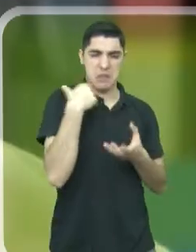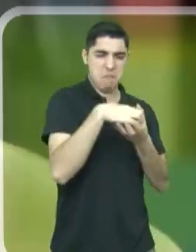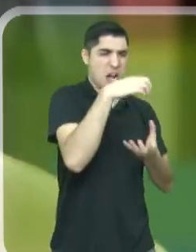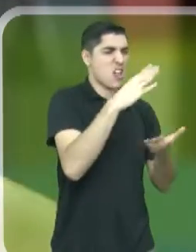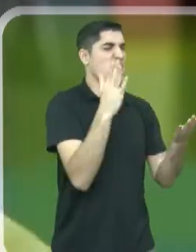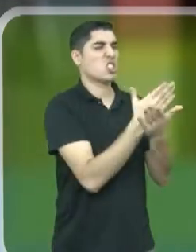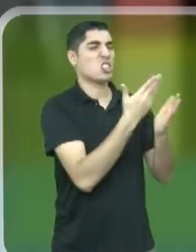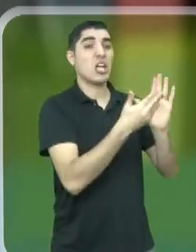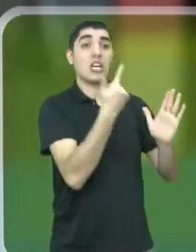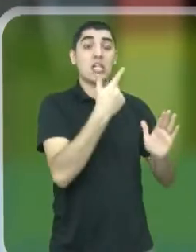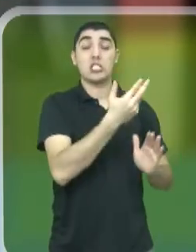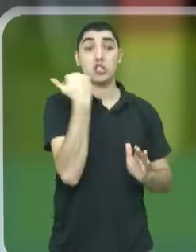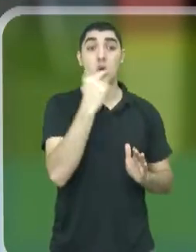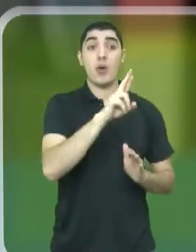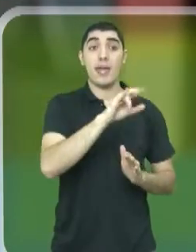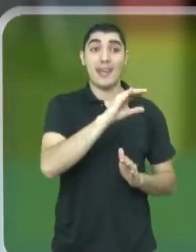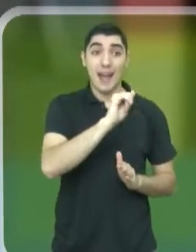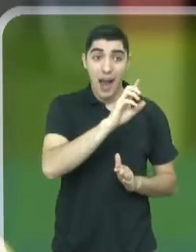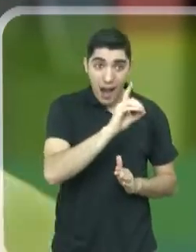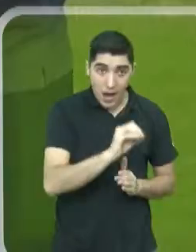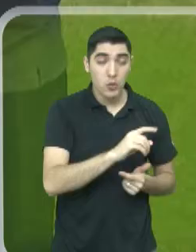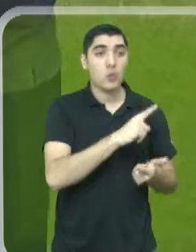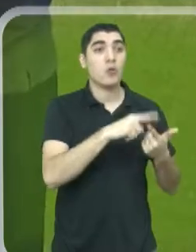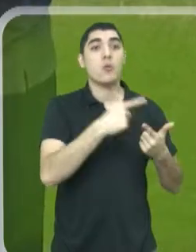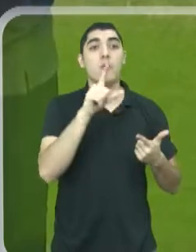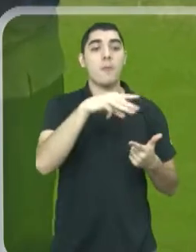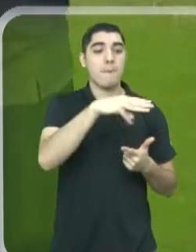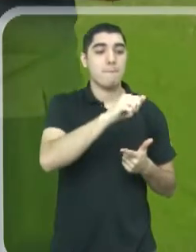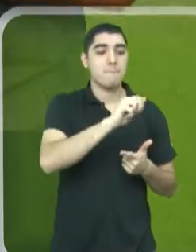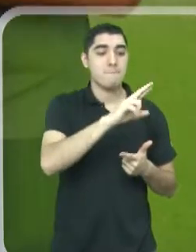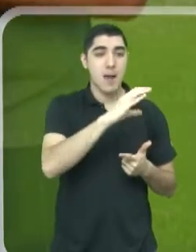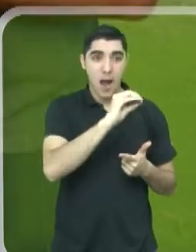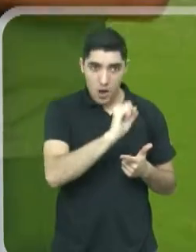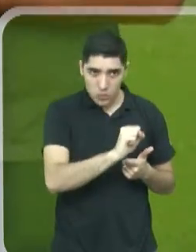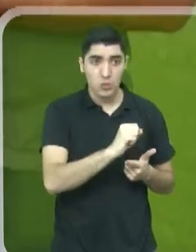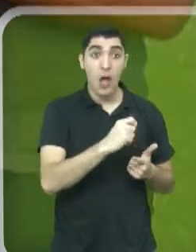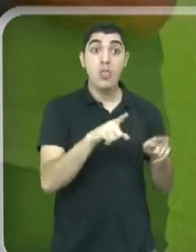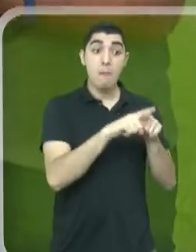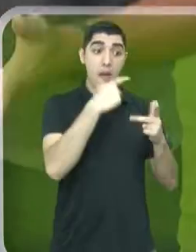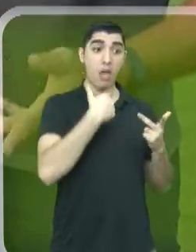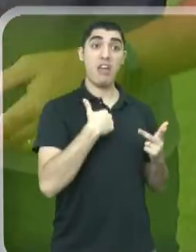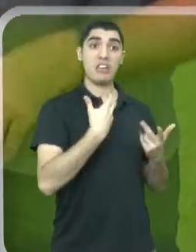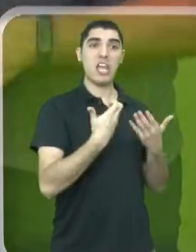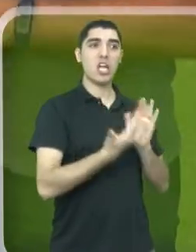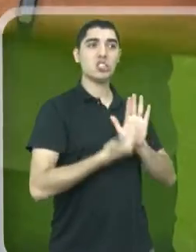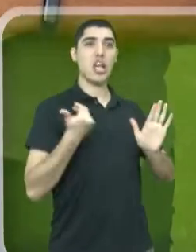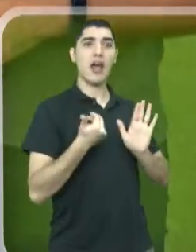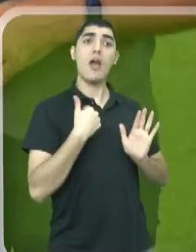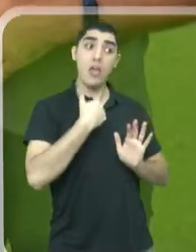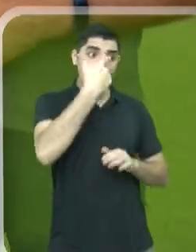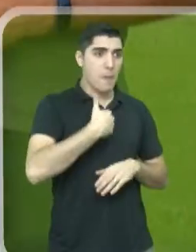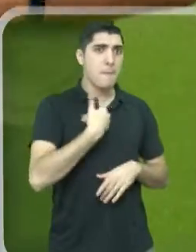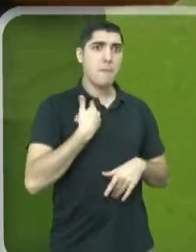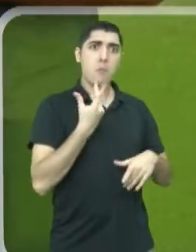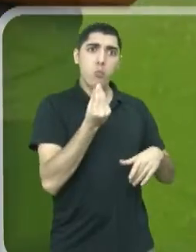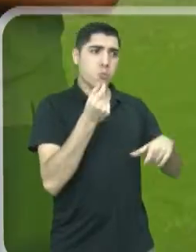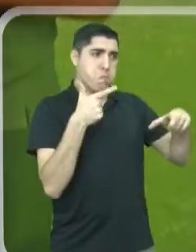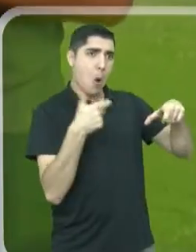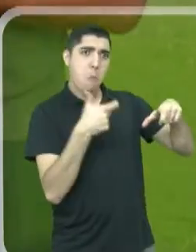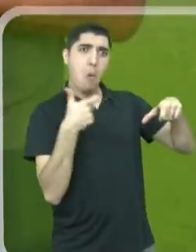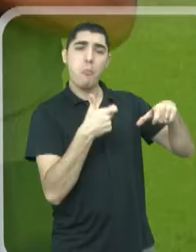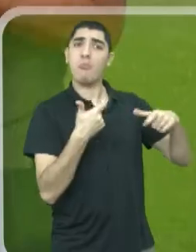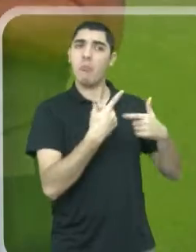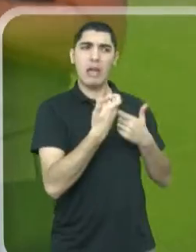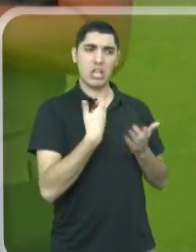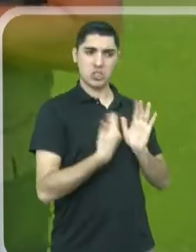Vila, com o Ricardo Vila, com o Marquinhos Vinícius, Goiaba, e queria me tirar também, né? Mesmo eu sendo artilheiro do time, e aí me colocou